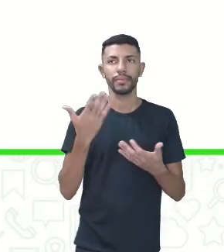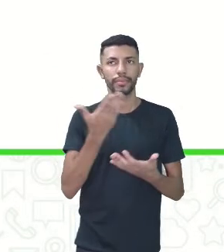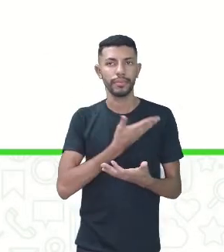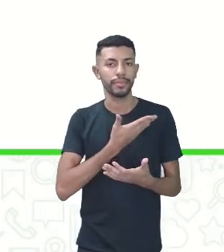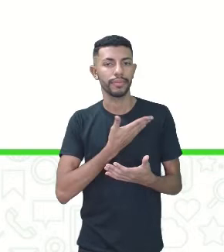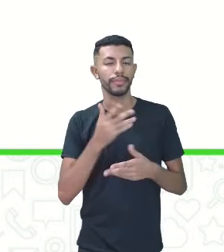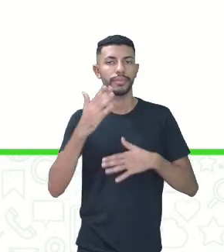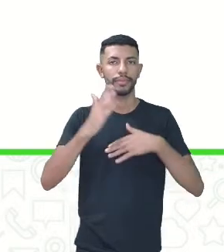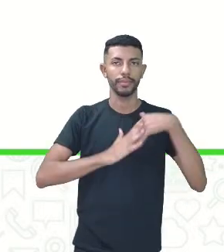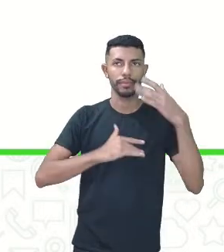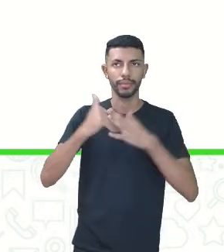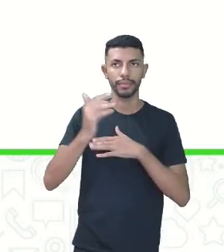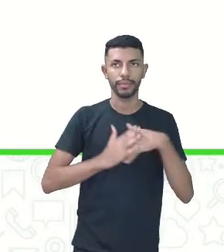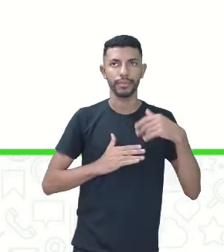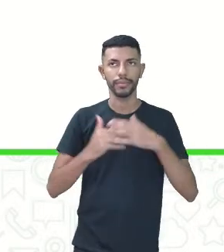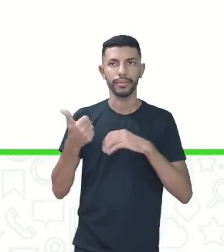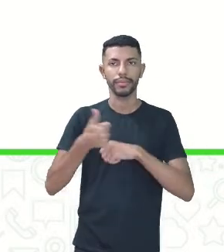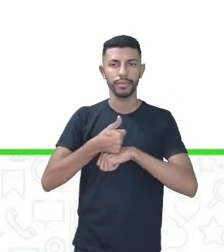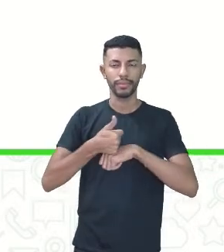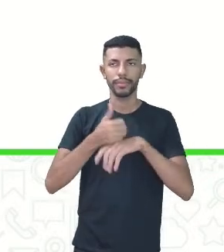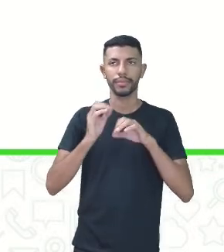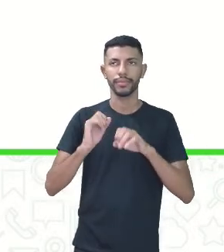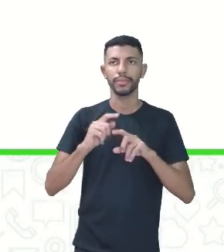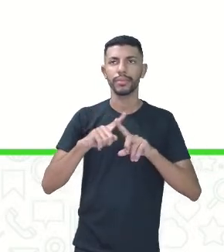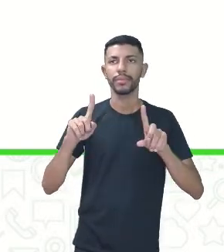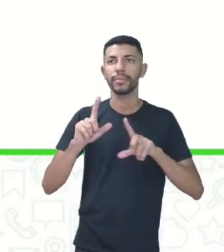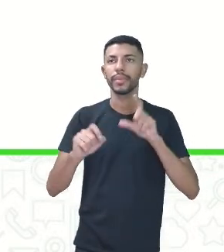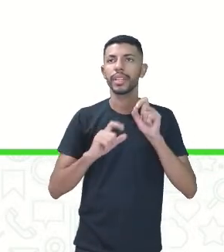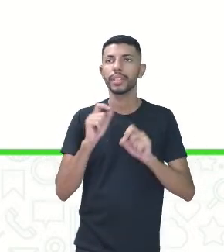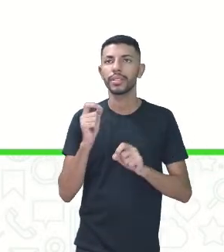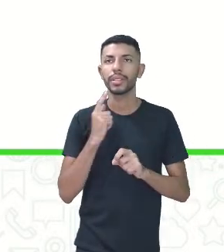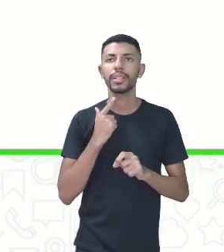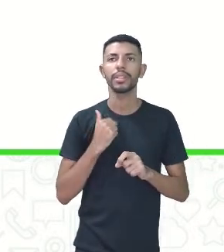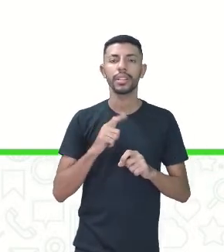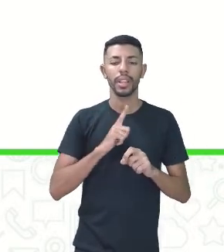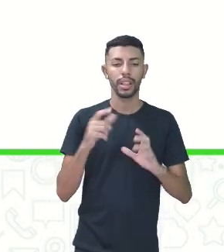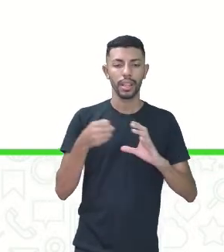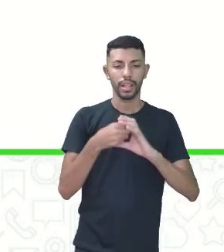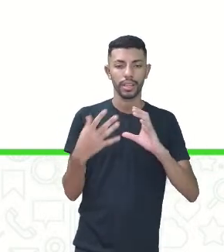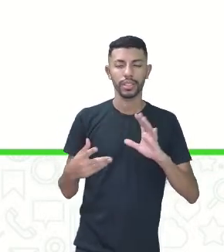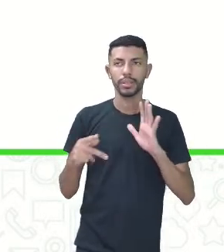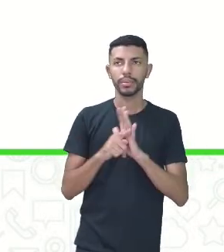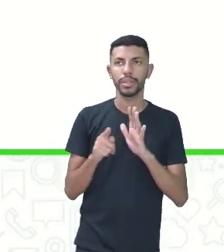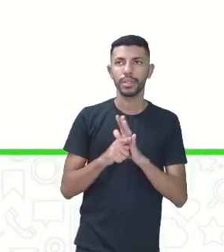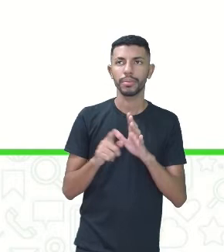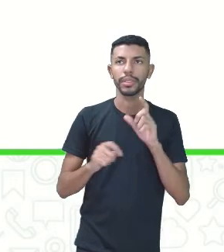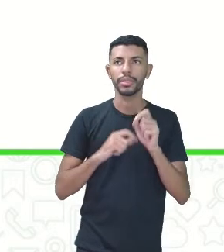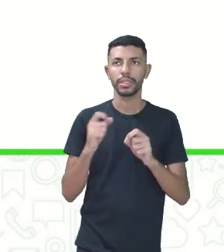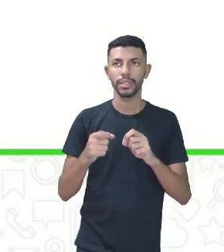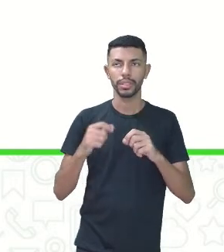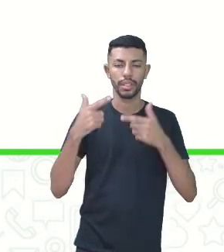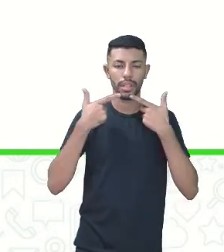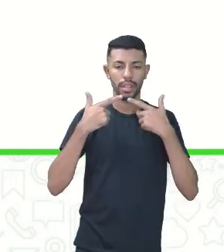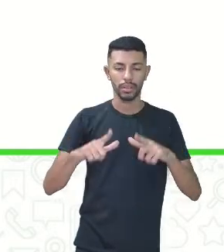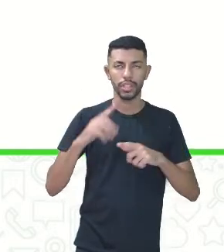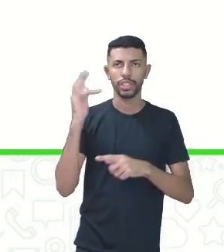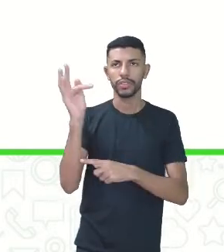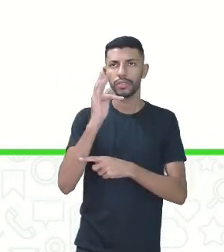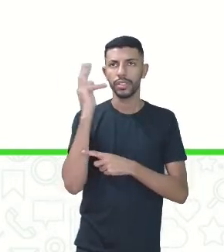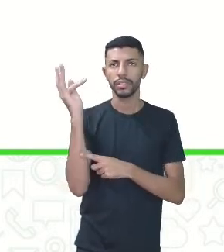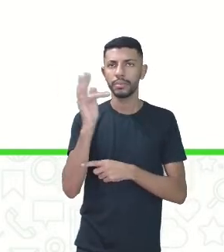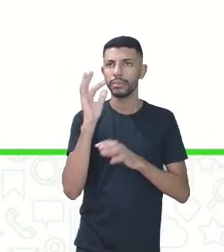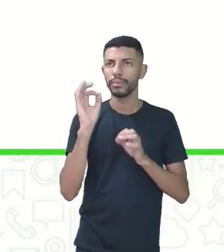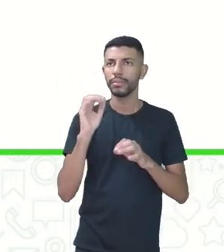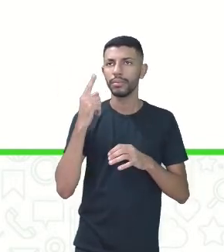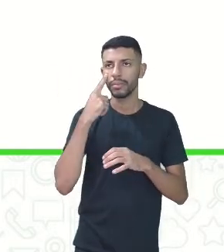colegas de profissão, que vocês estão vendo, mas que estão com as características da linguagem formal. Afinal de contas, eles